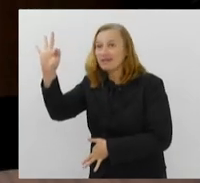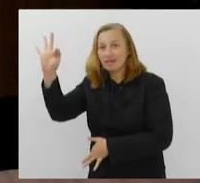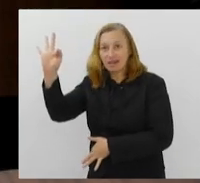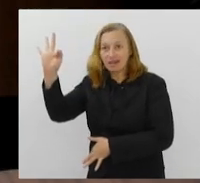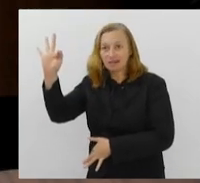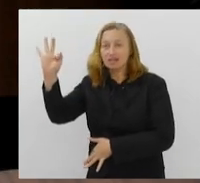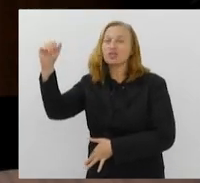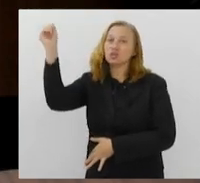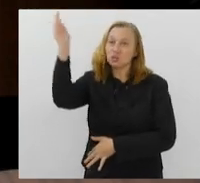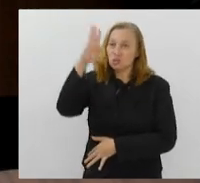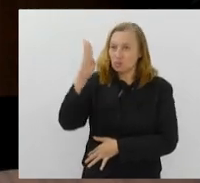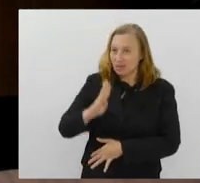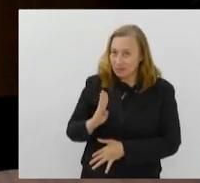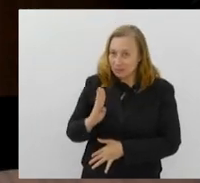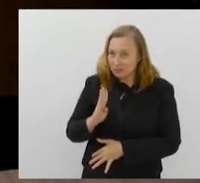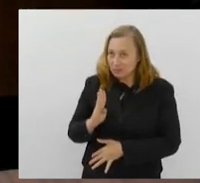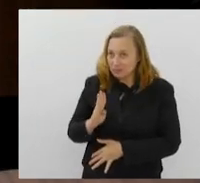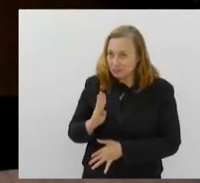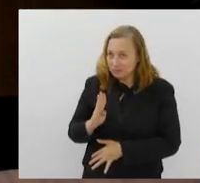Federativa do Brasil.